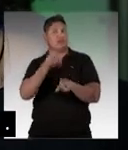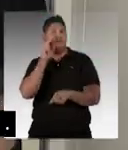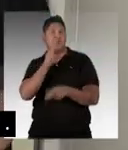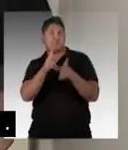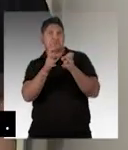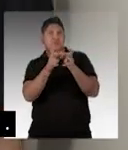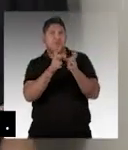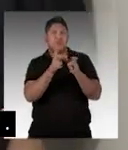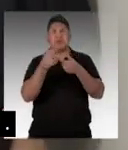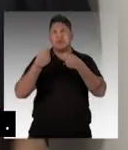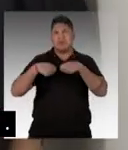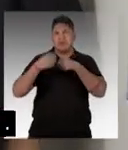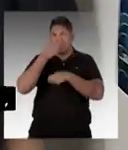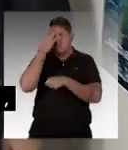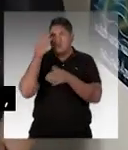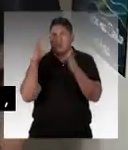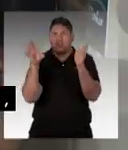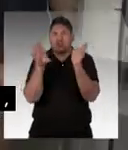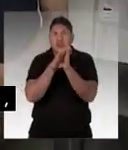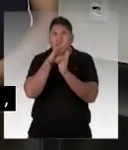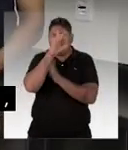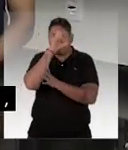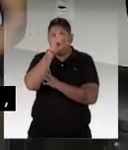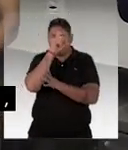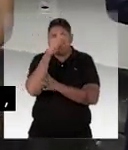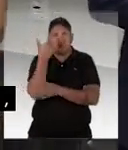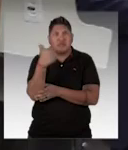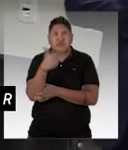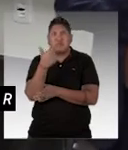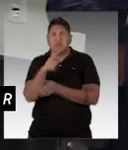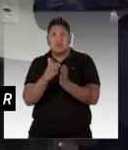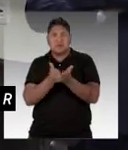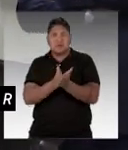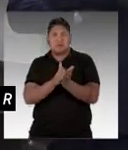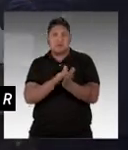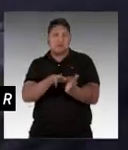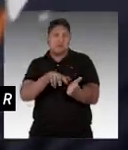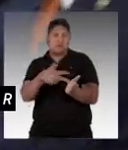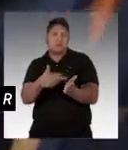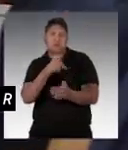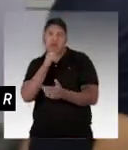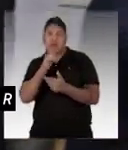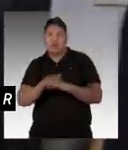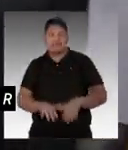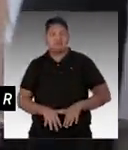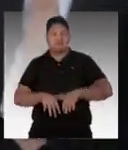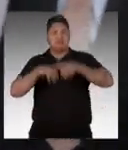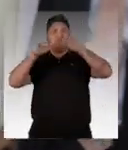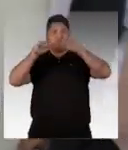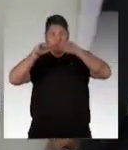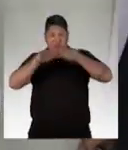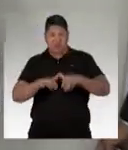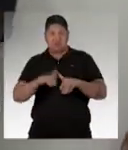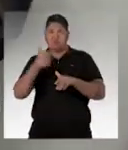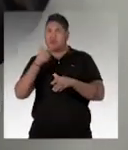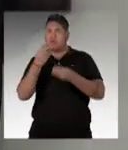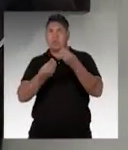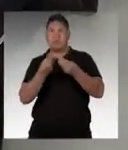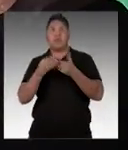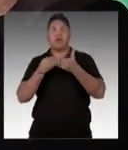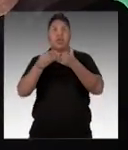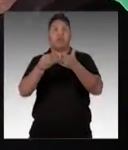atingida. Por isso, a missão do barco hospital de salvar vidas é tão simbólica quanto